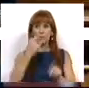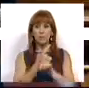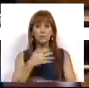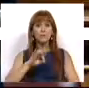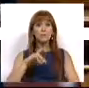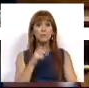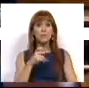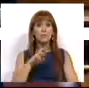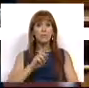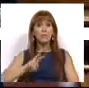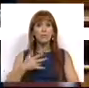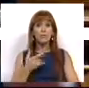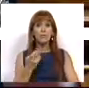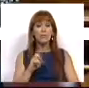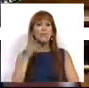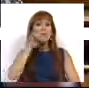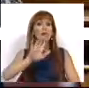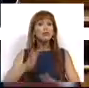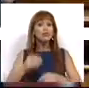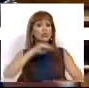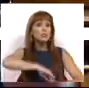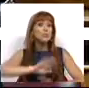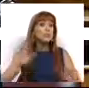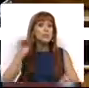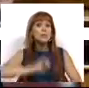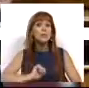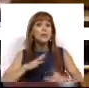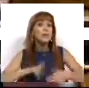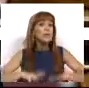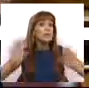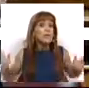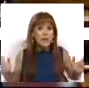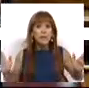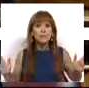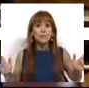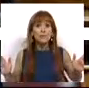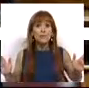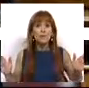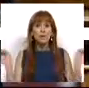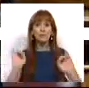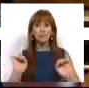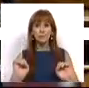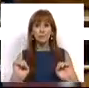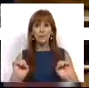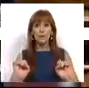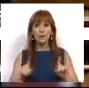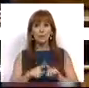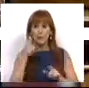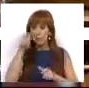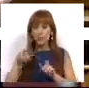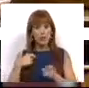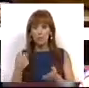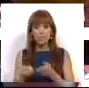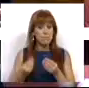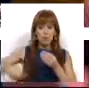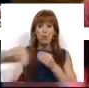Poiares Maduro a dizer que quem já tinha recebido subsídio de férias já não ia, a essas pessoas já não iria